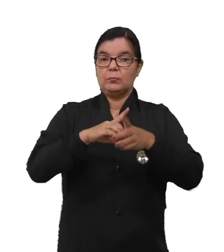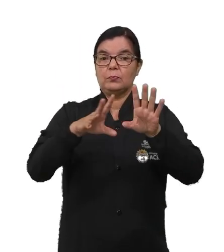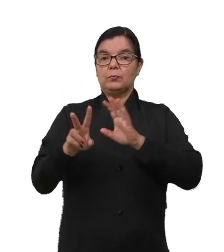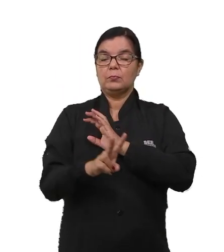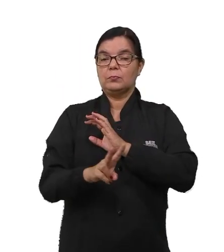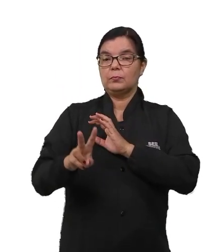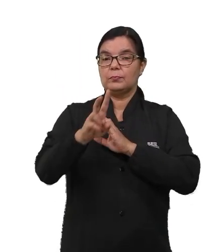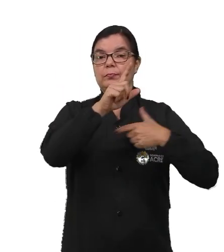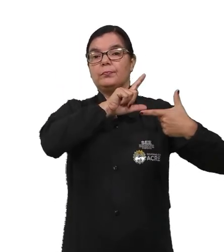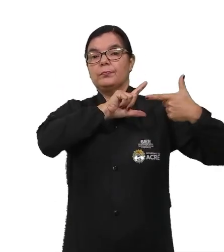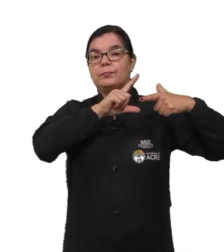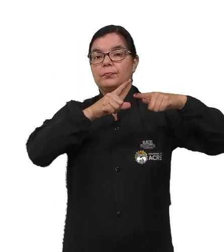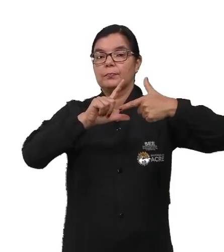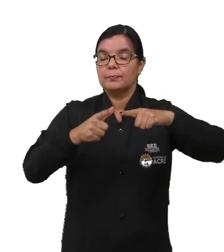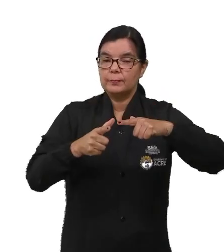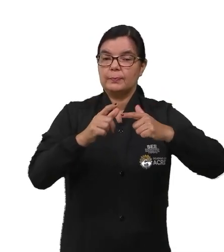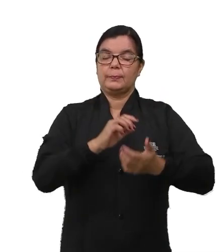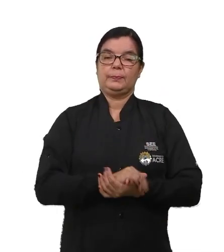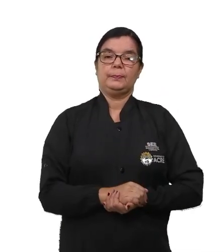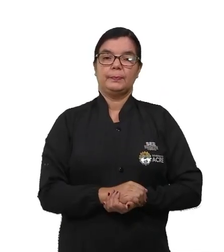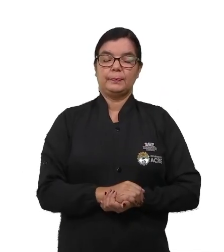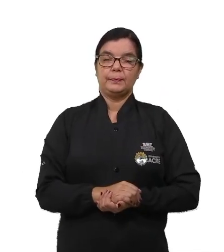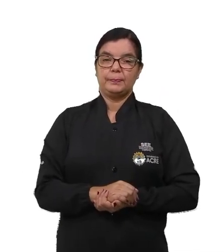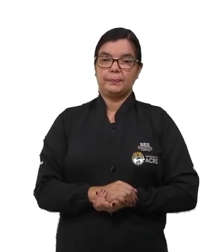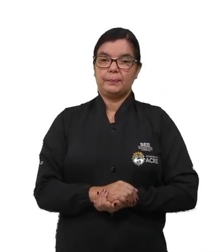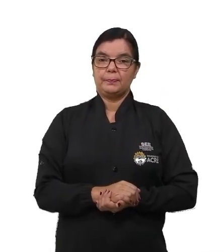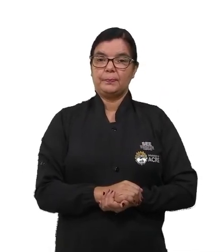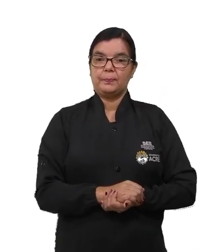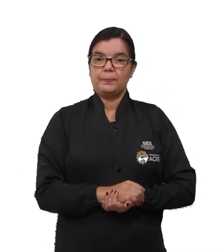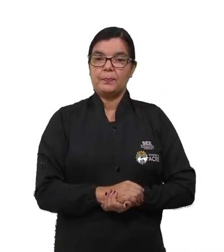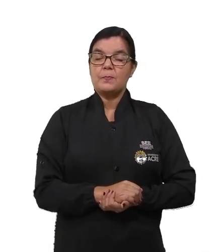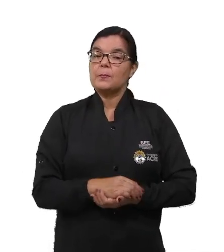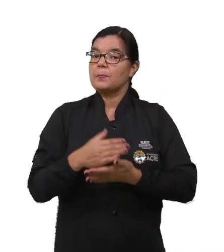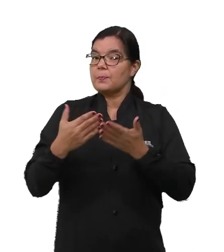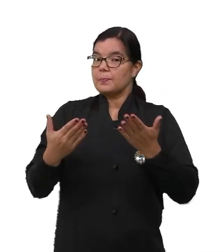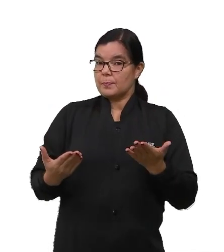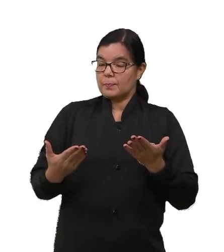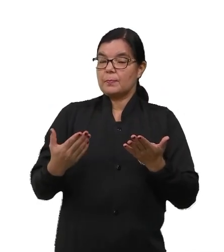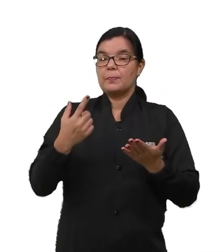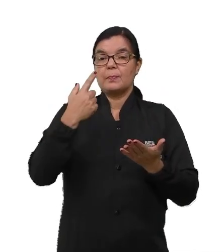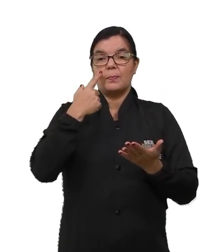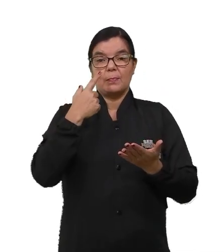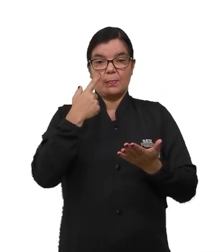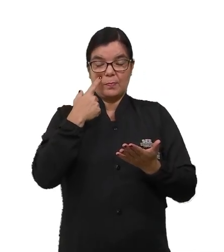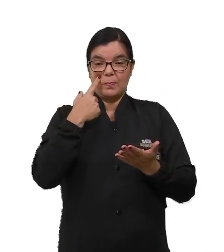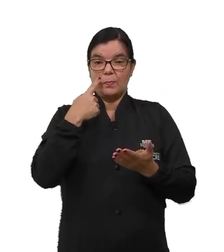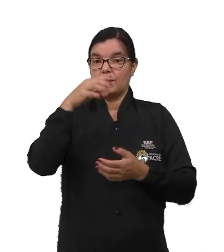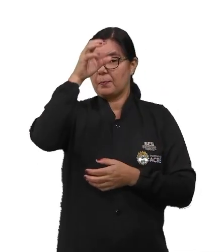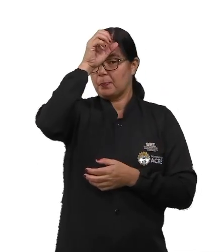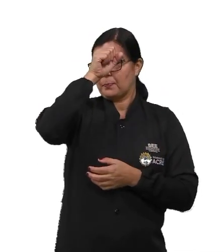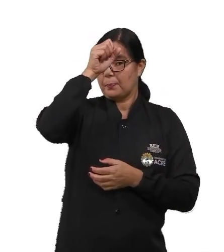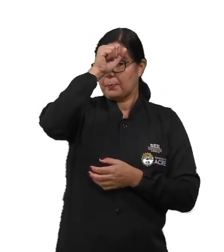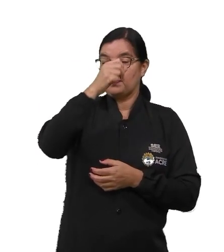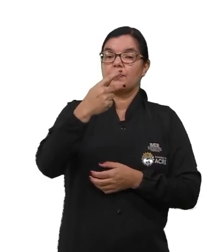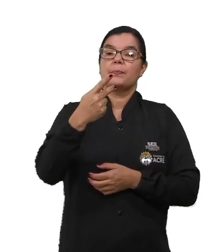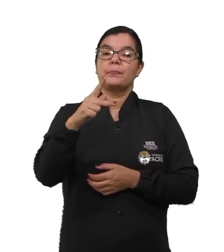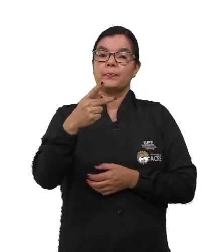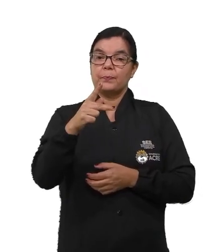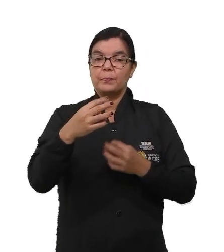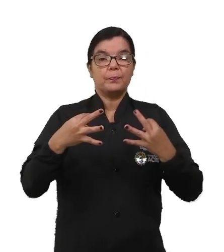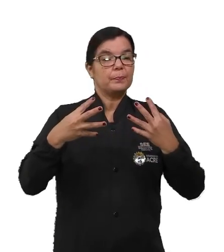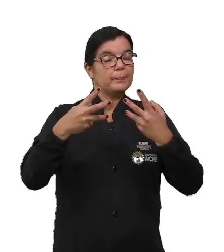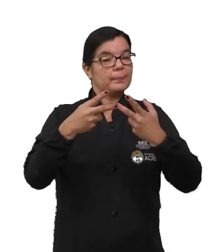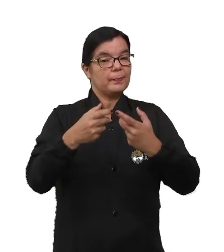a democratização dos valores tradicionais. Bem, baseado em seu aprendizado, diante